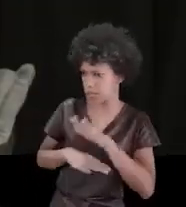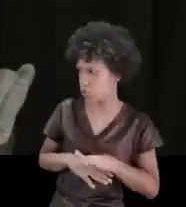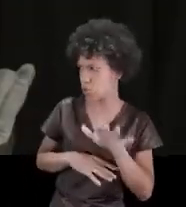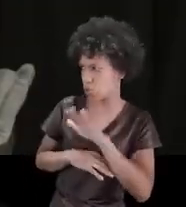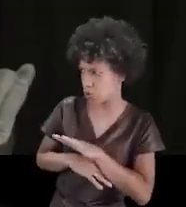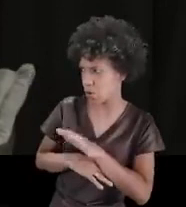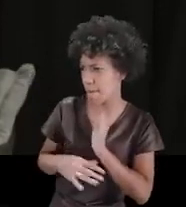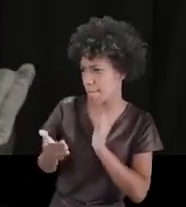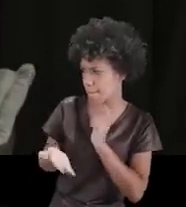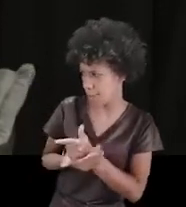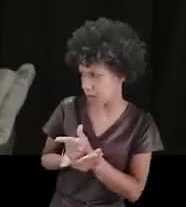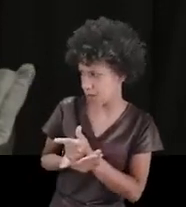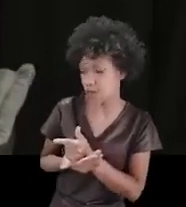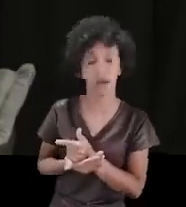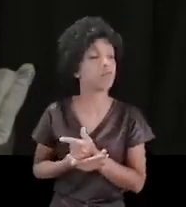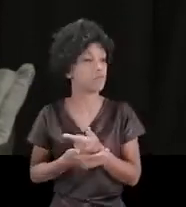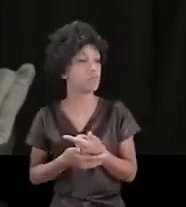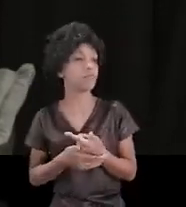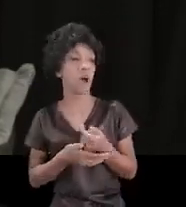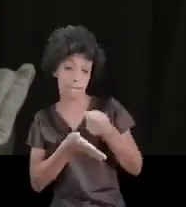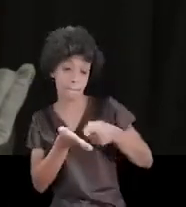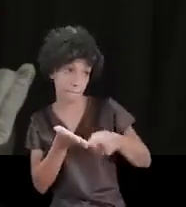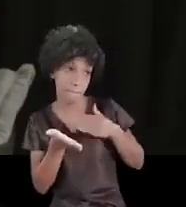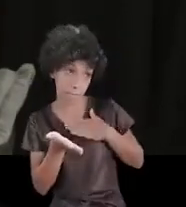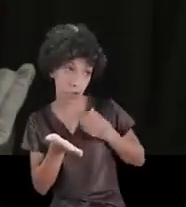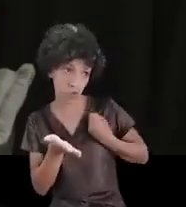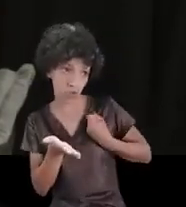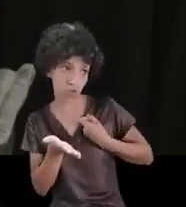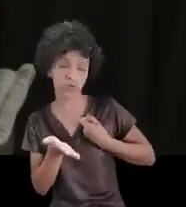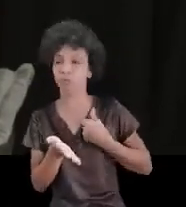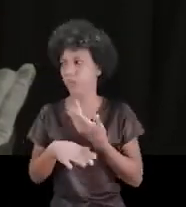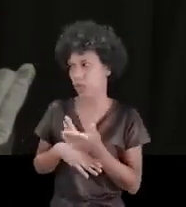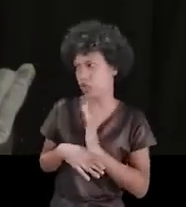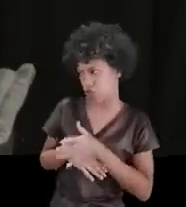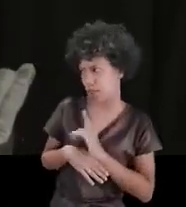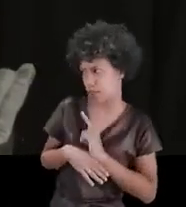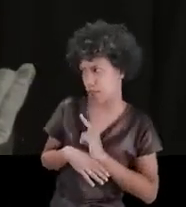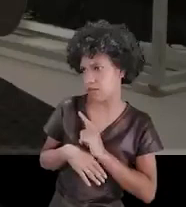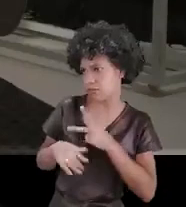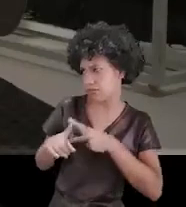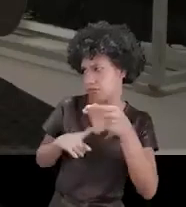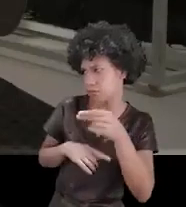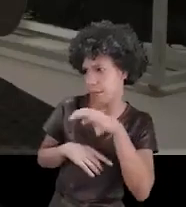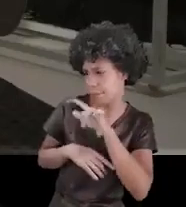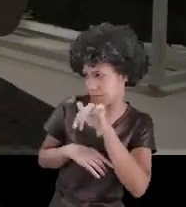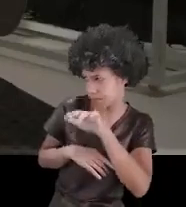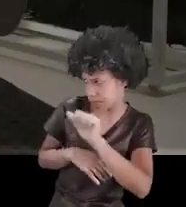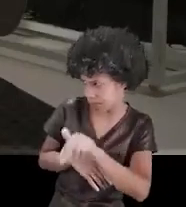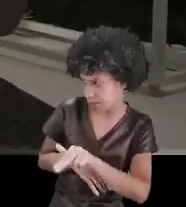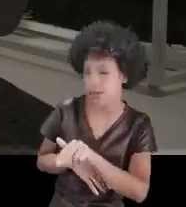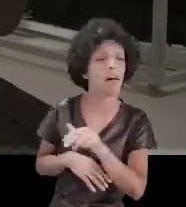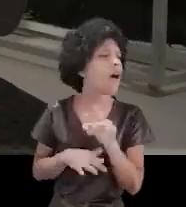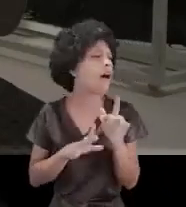pagam pelos jogos sim pelos jogos sim você já tá lendo uma mega-sena dessas pessoas Ah